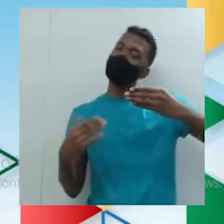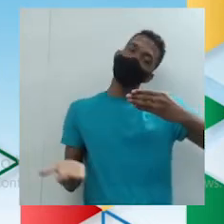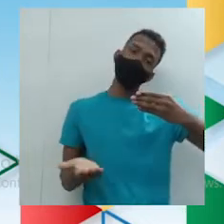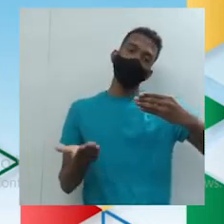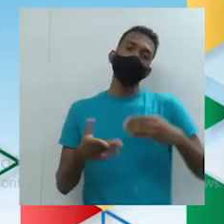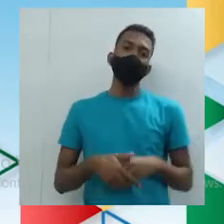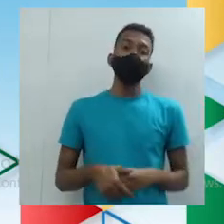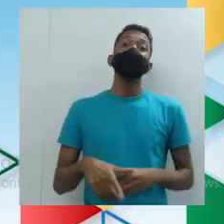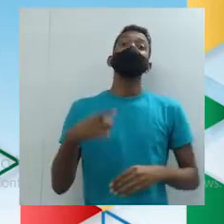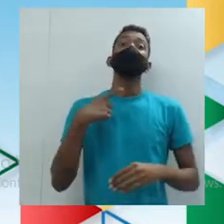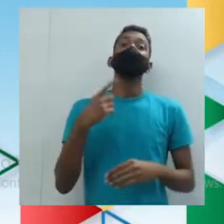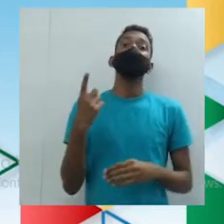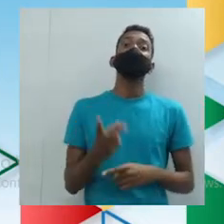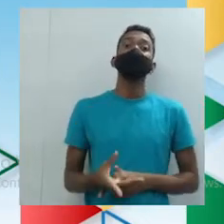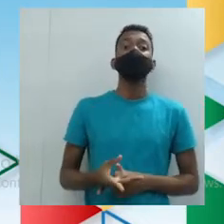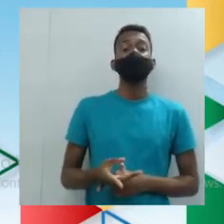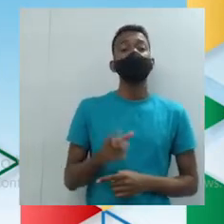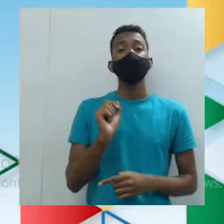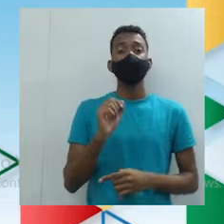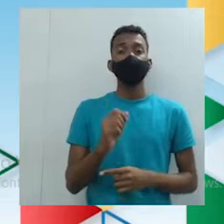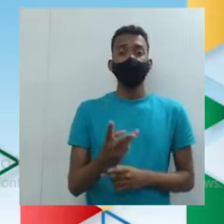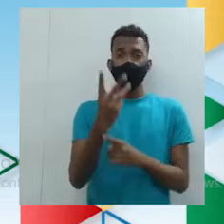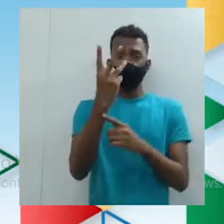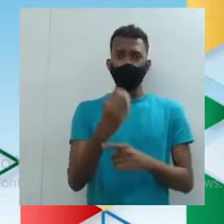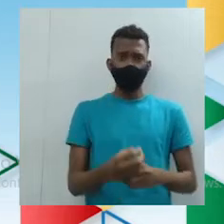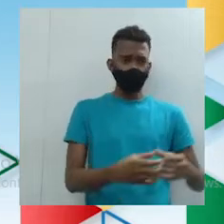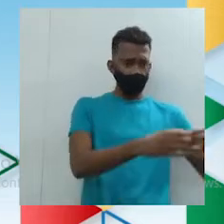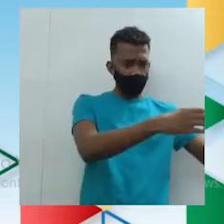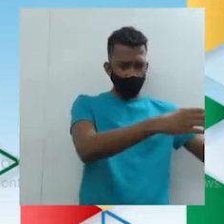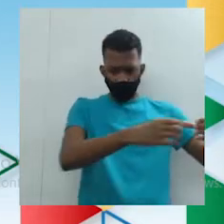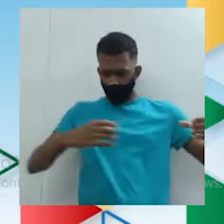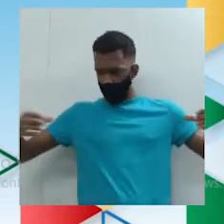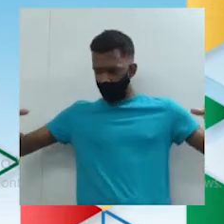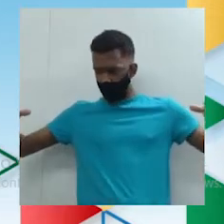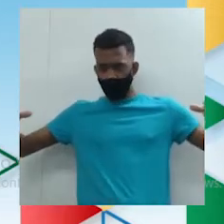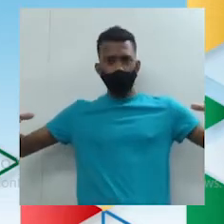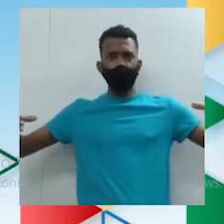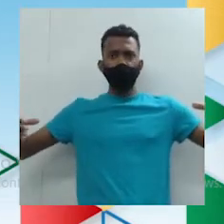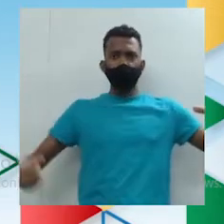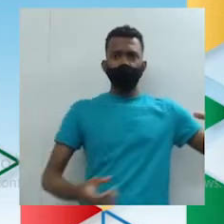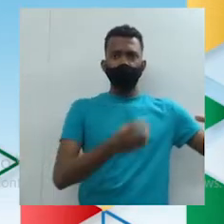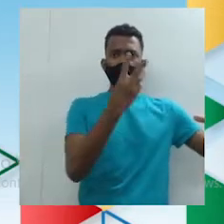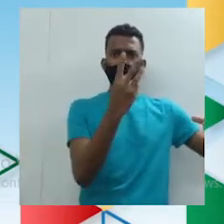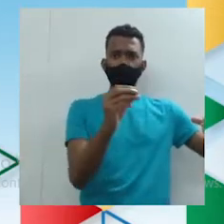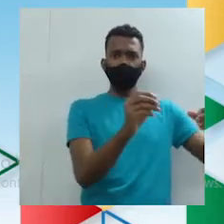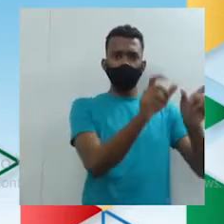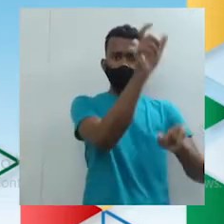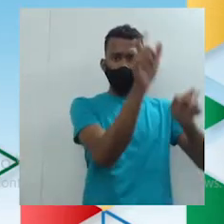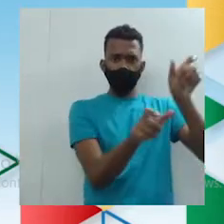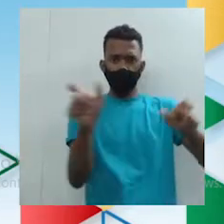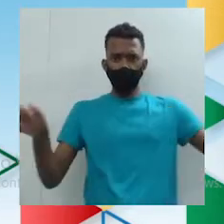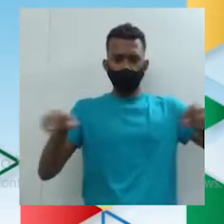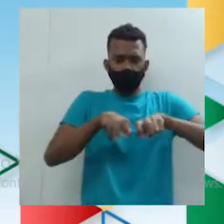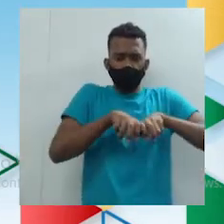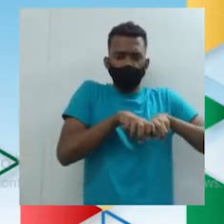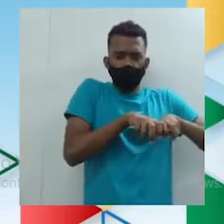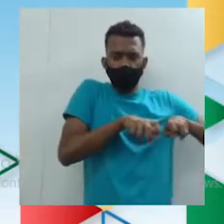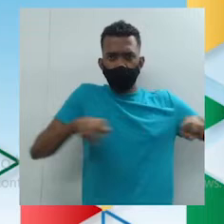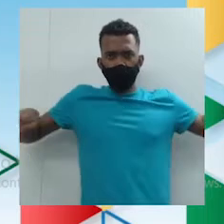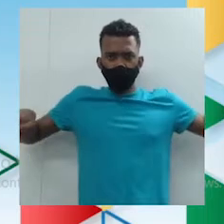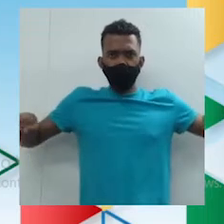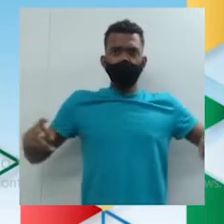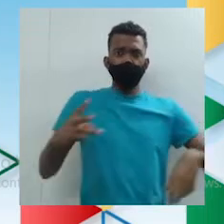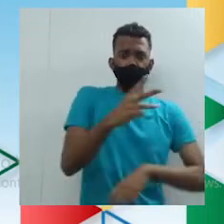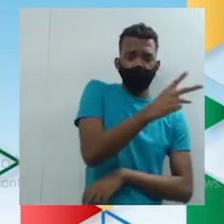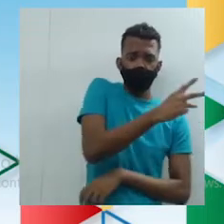São 30 copos de chope. São 30 homens sentados. 300